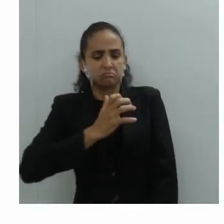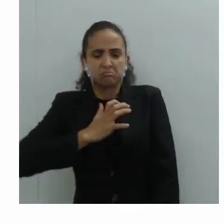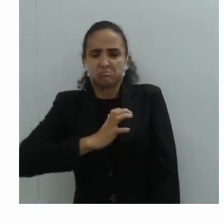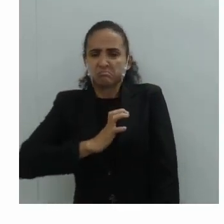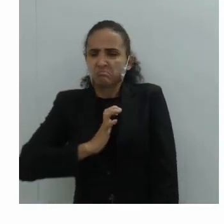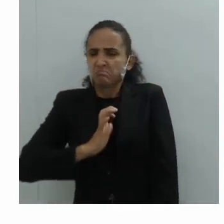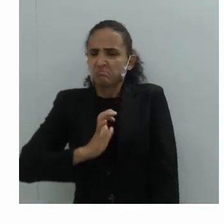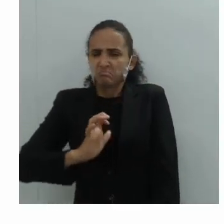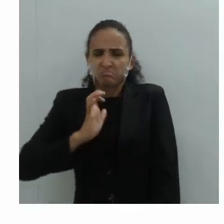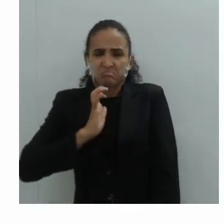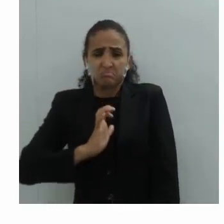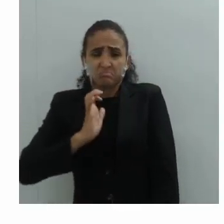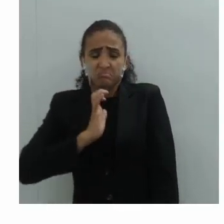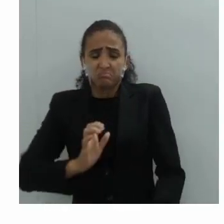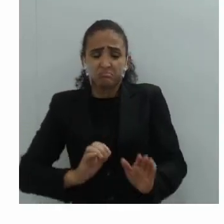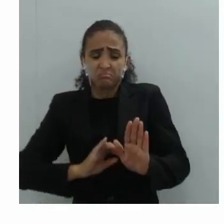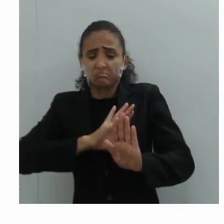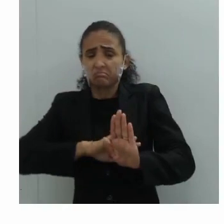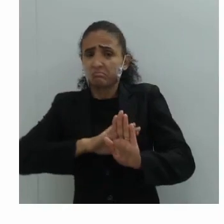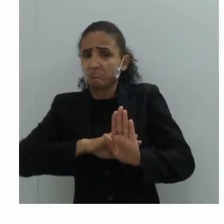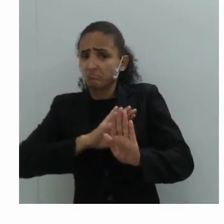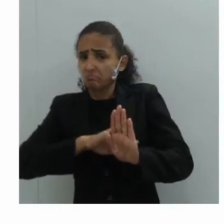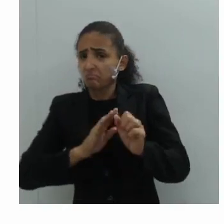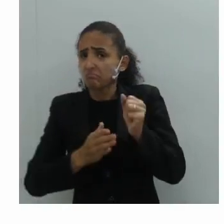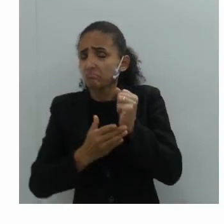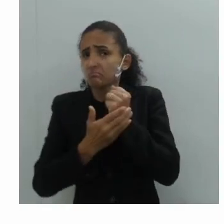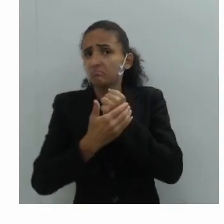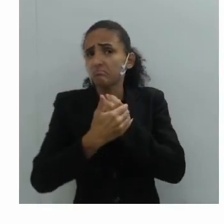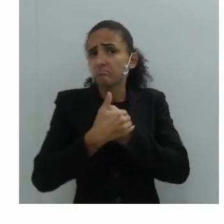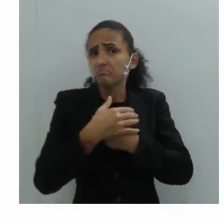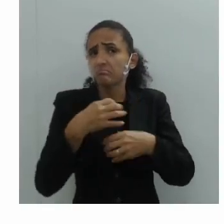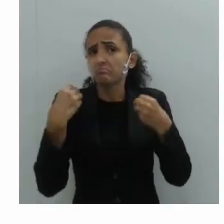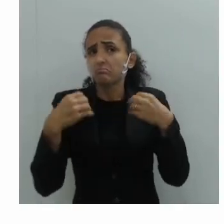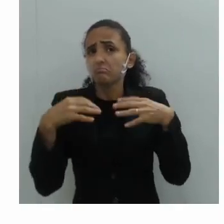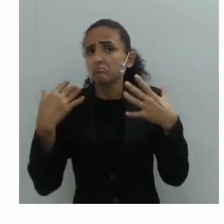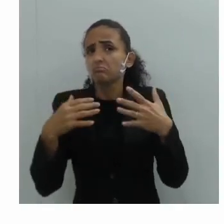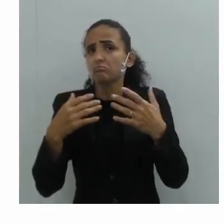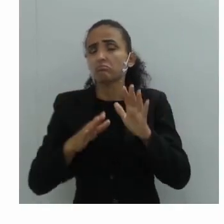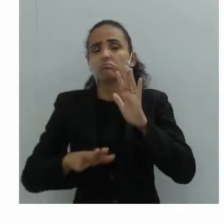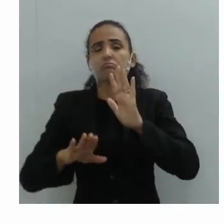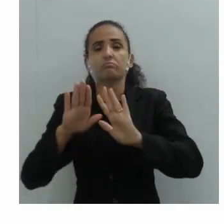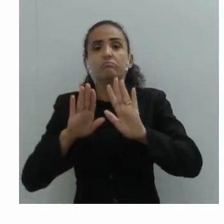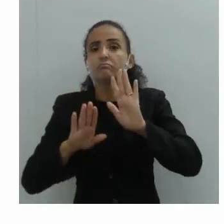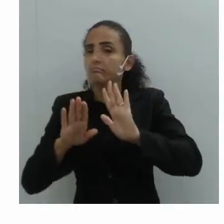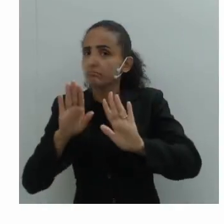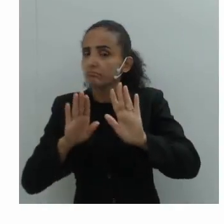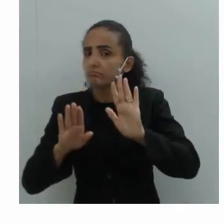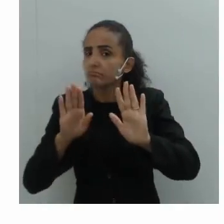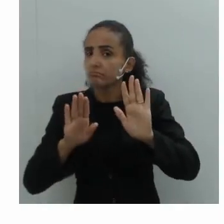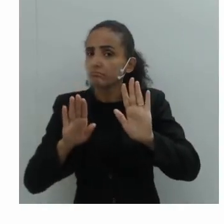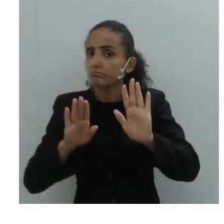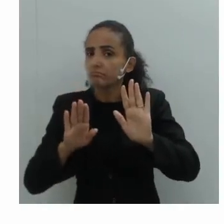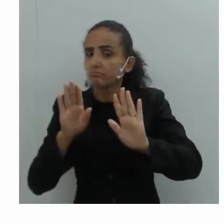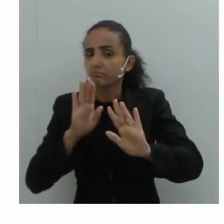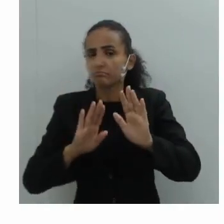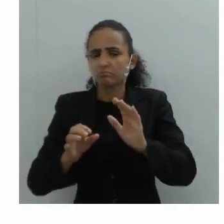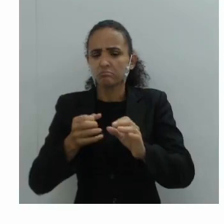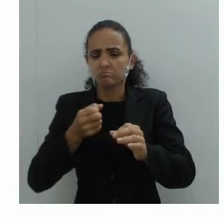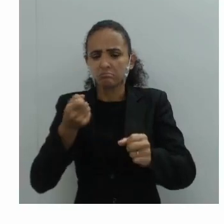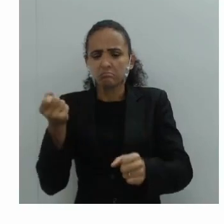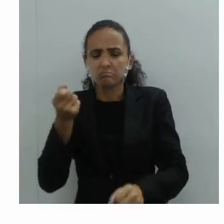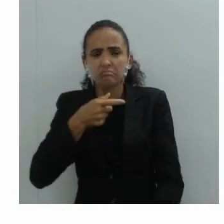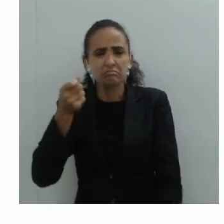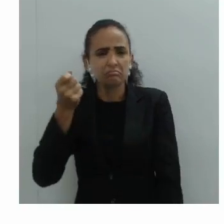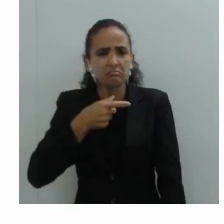ódio aparecem disfarçados de humor. Então, e só eles não são uma piada.